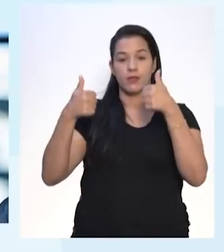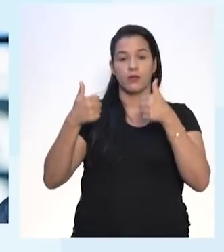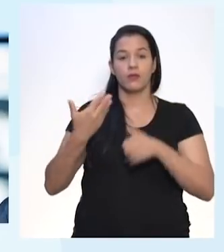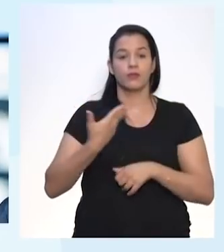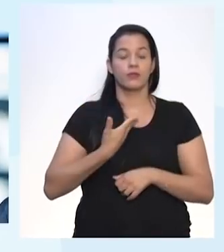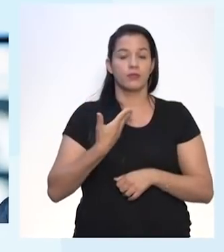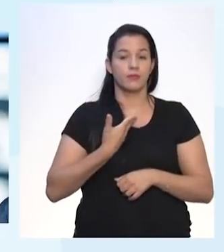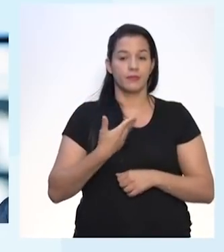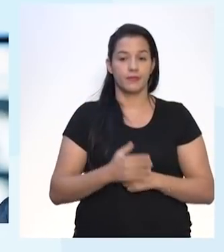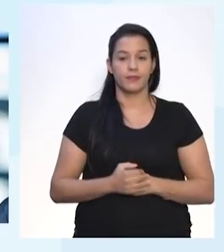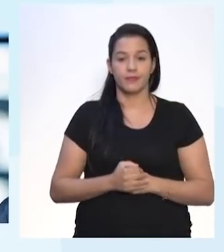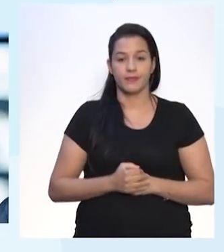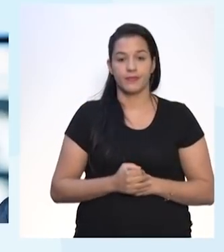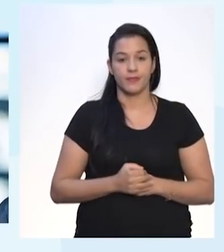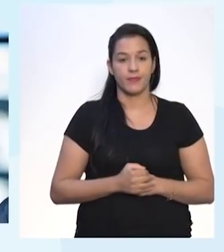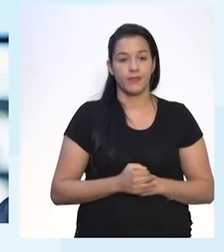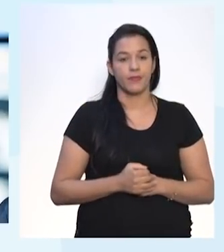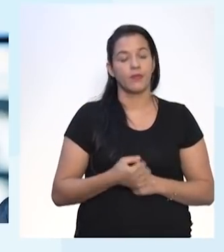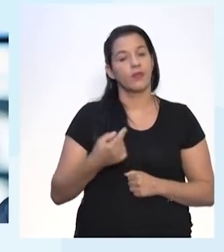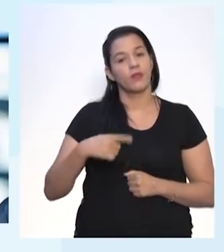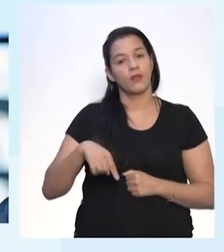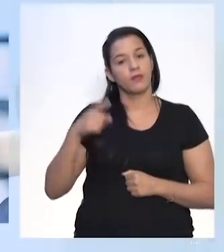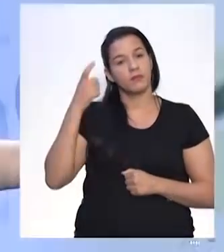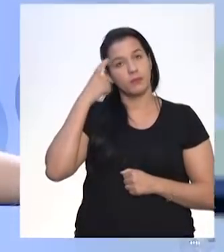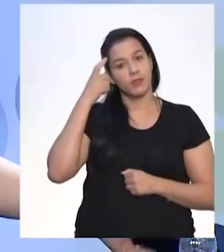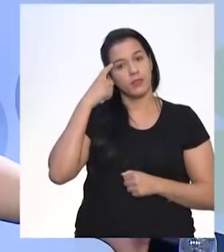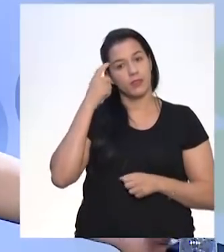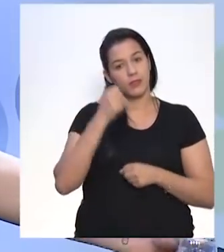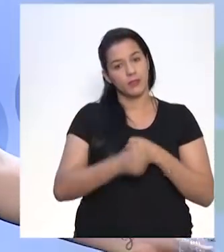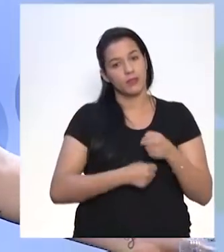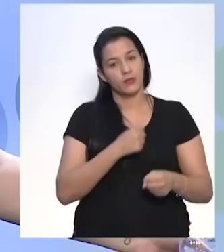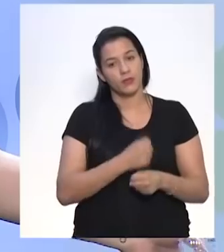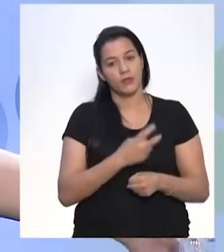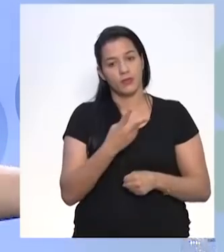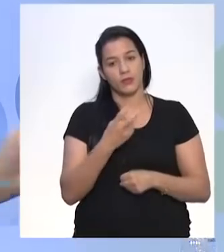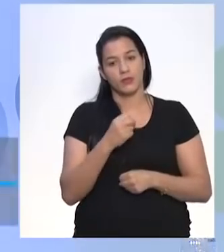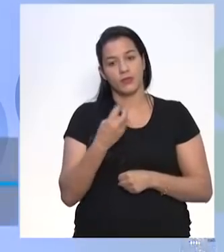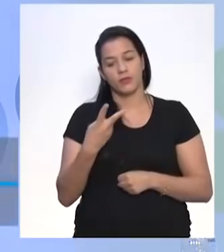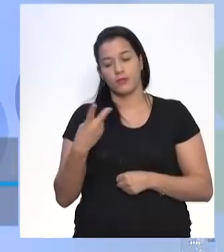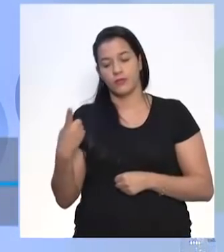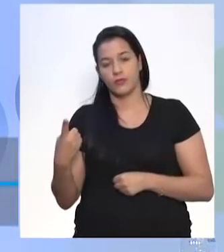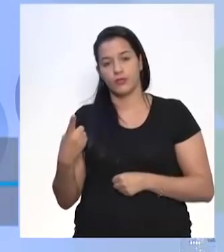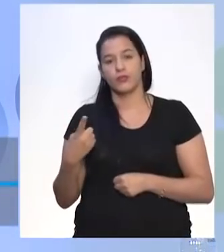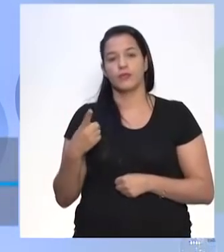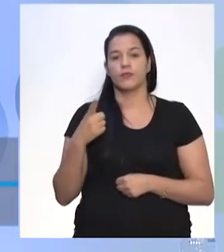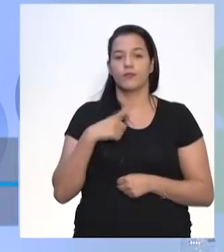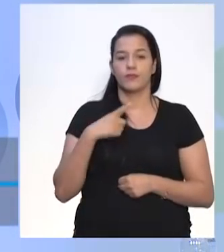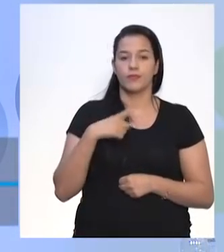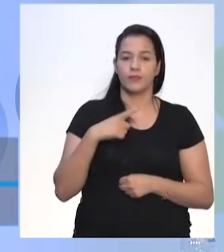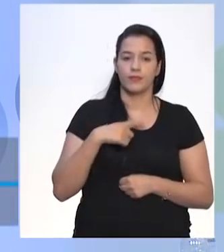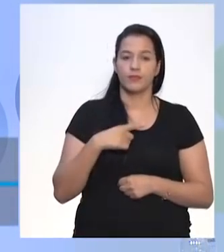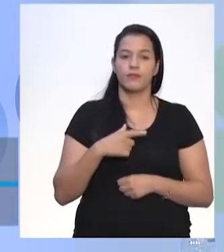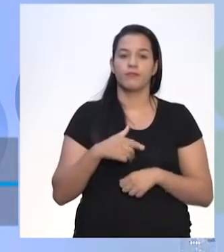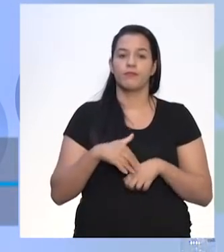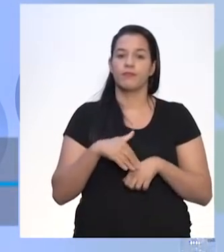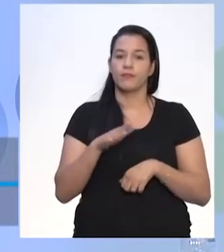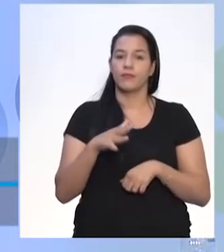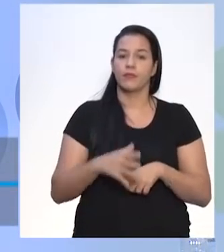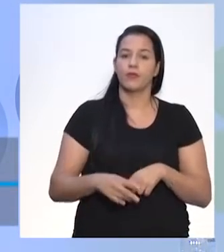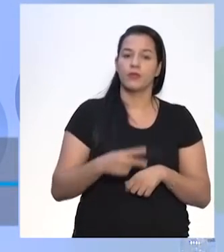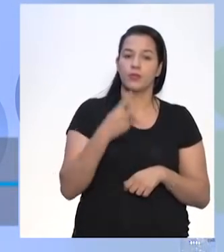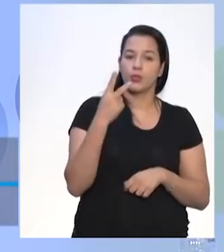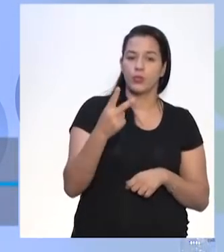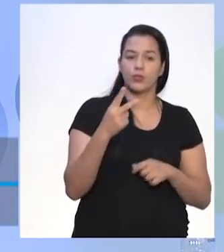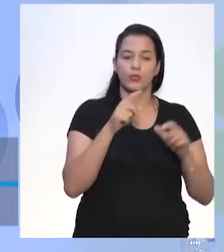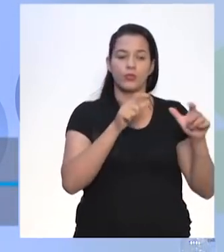sabe, gente, a gente precisa pensar que no ano de 2021 a gente vai ter pelo menos 2